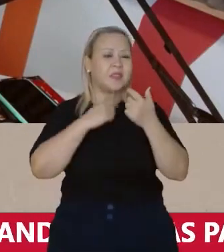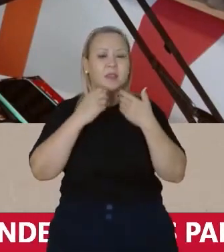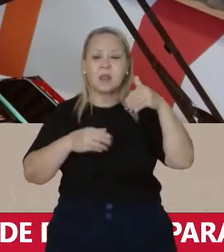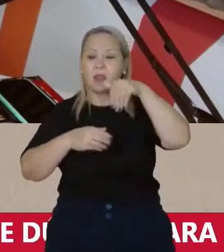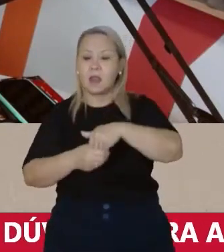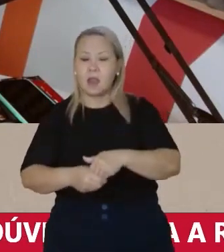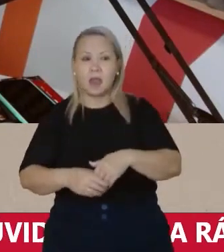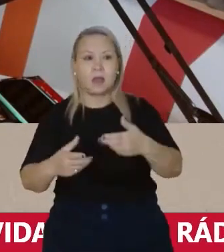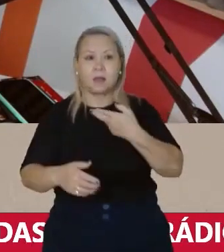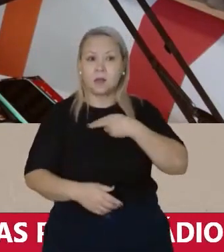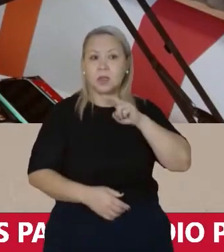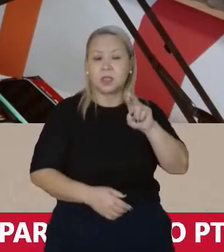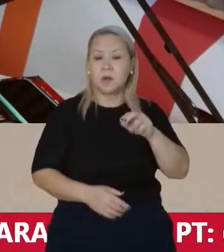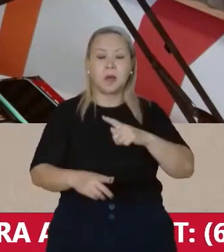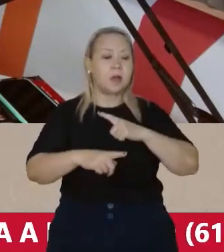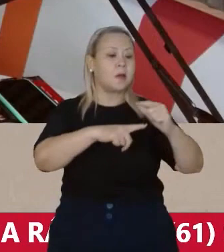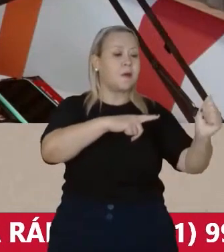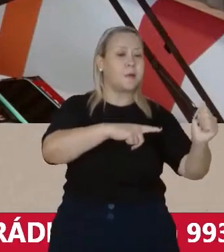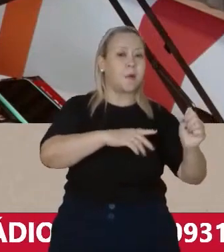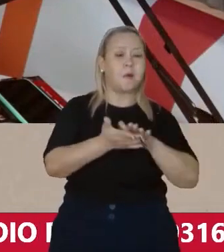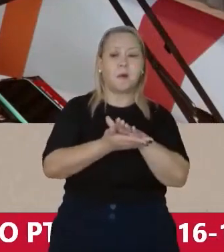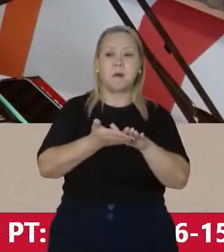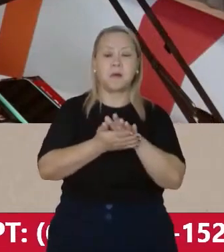no terreiro e sai sem se alimentar.